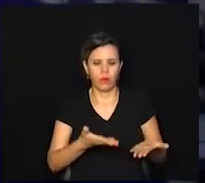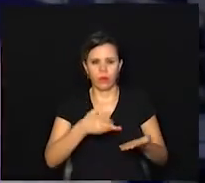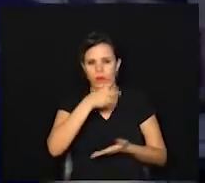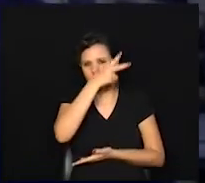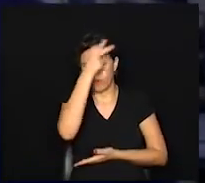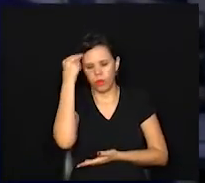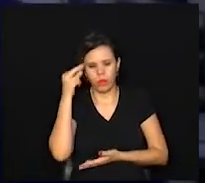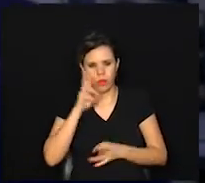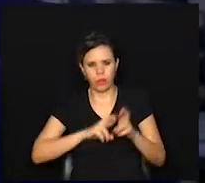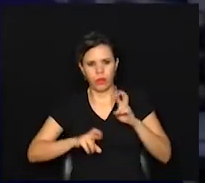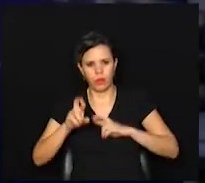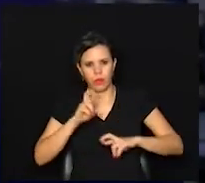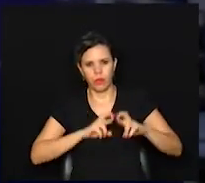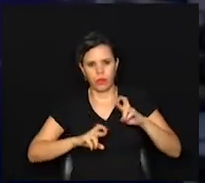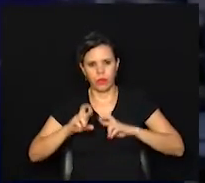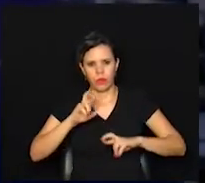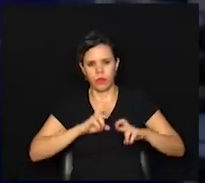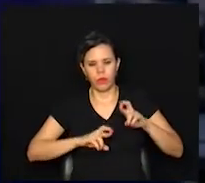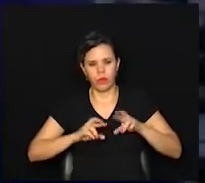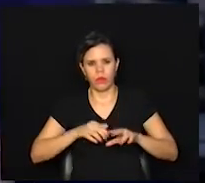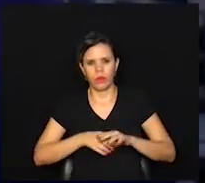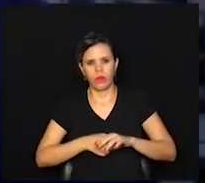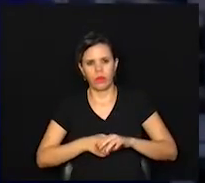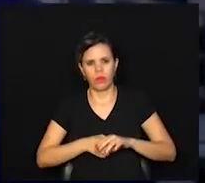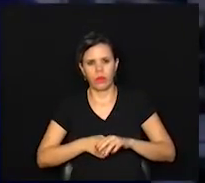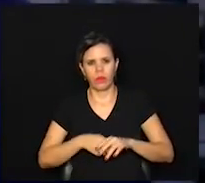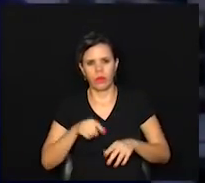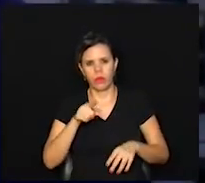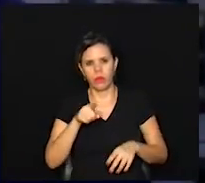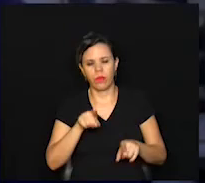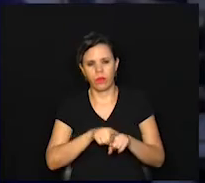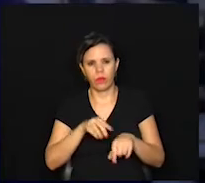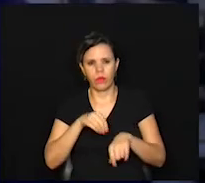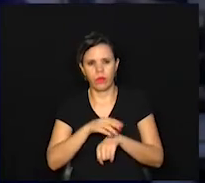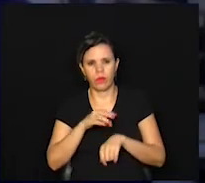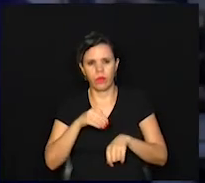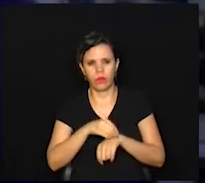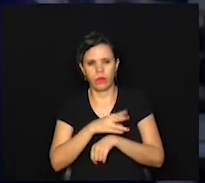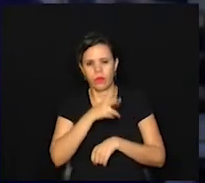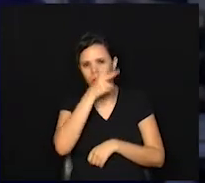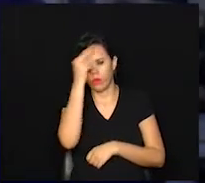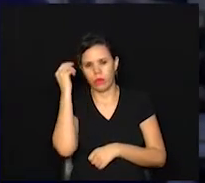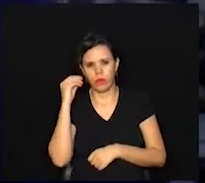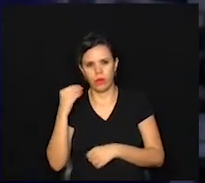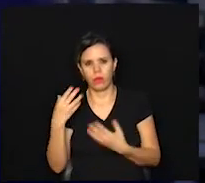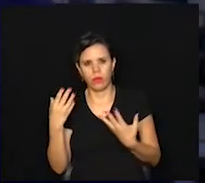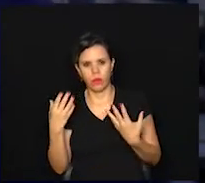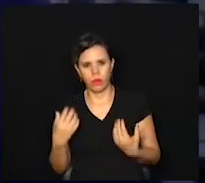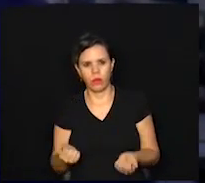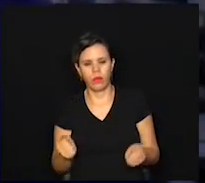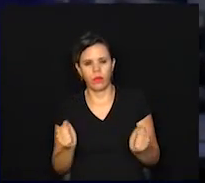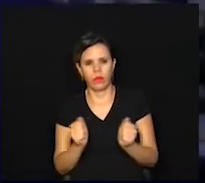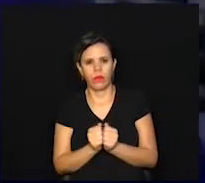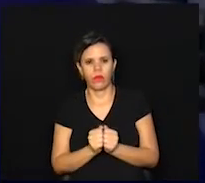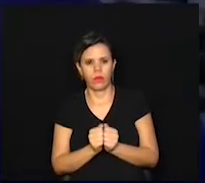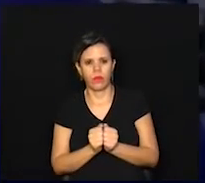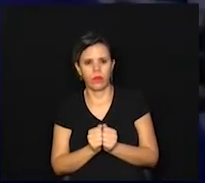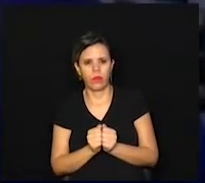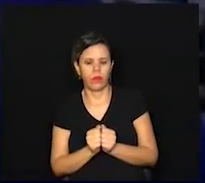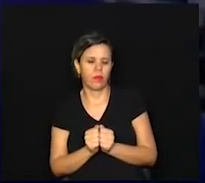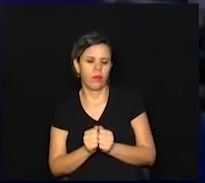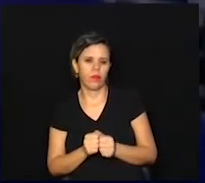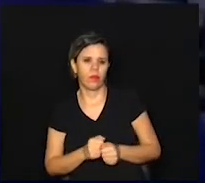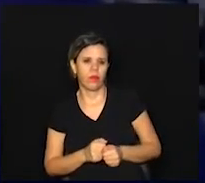executivo, dar uma olhada se tem uma... Porque aí você traz o executivo para assumir junto com aquilo, sabe,